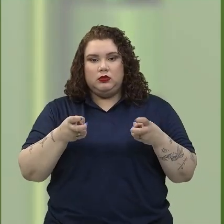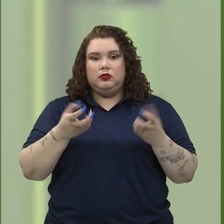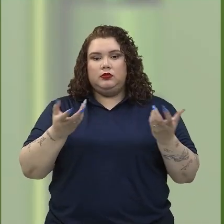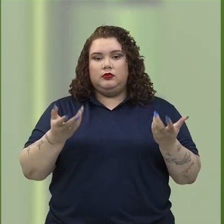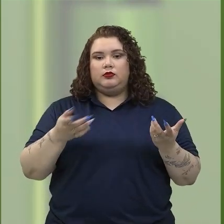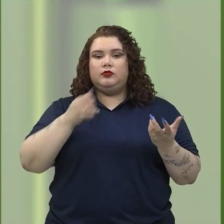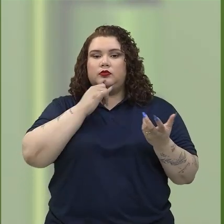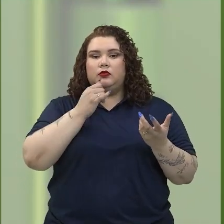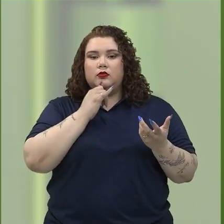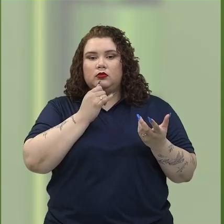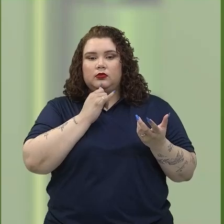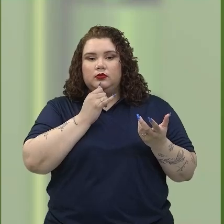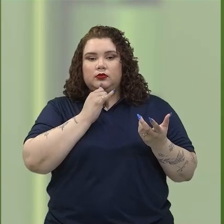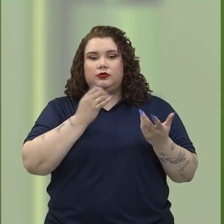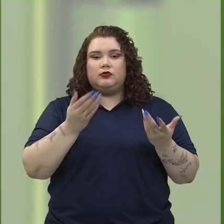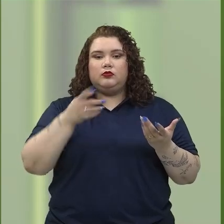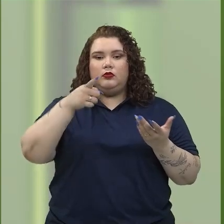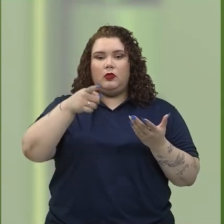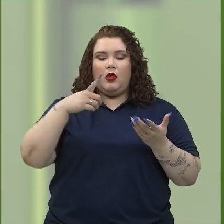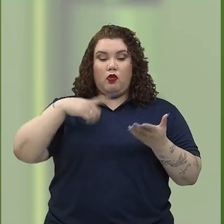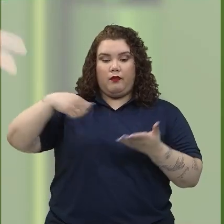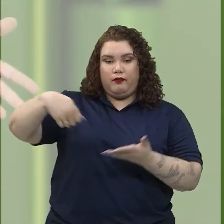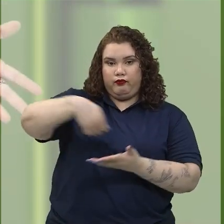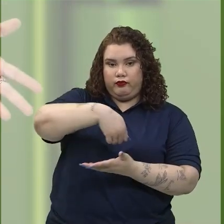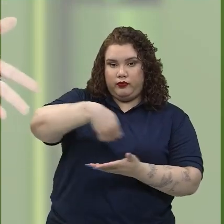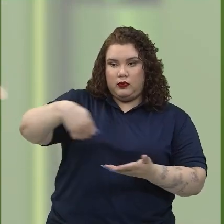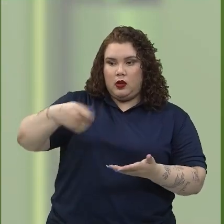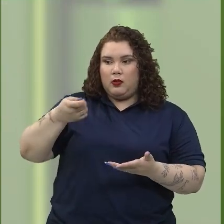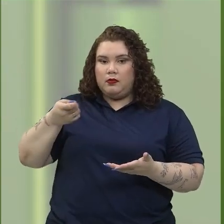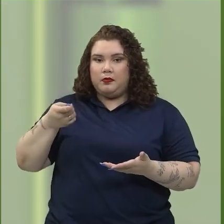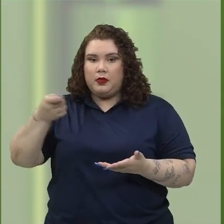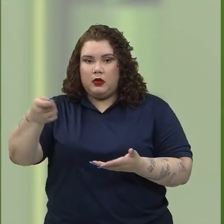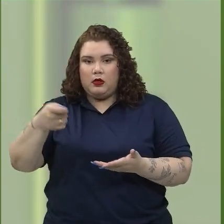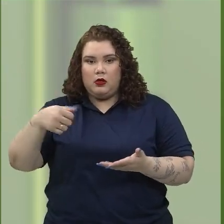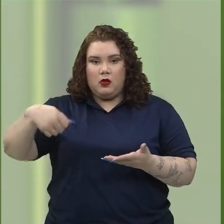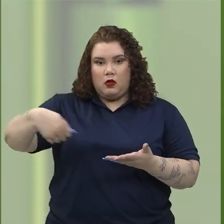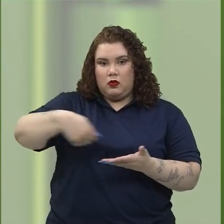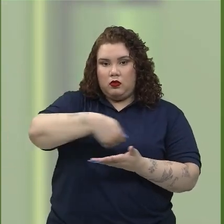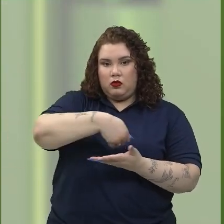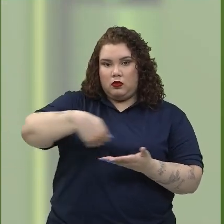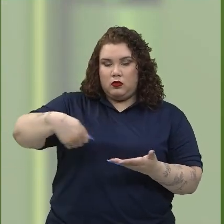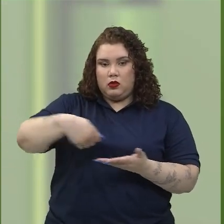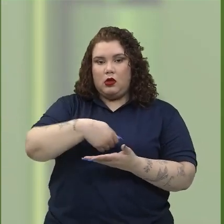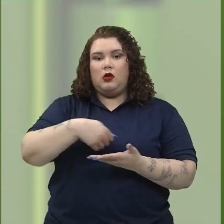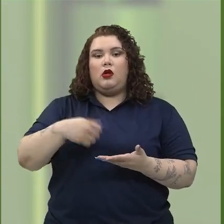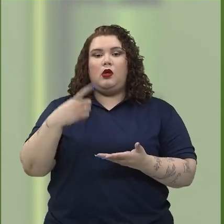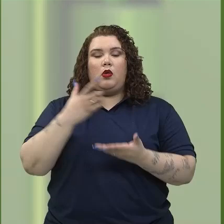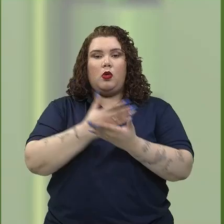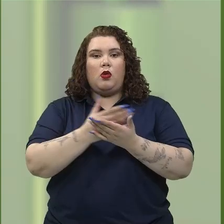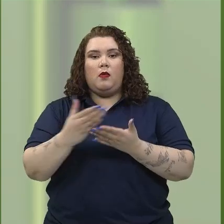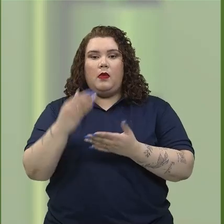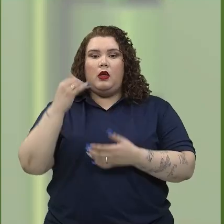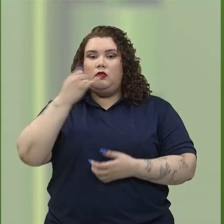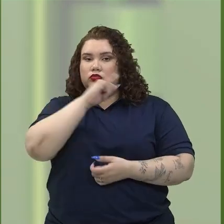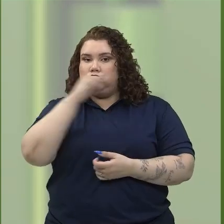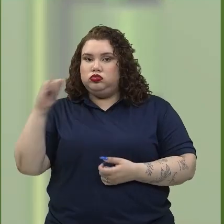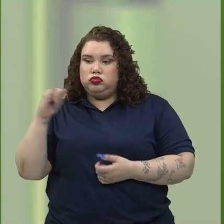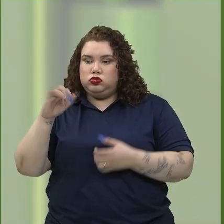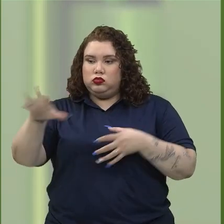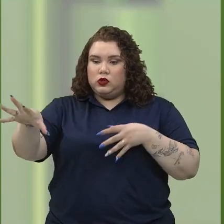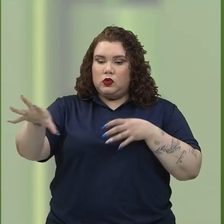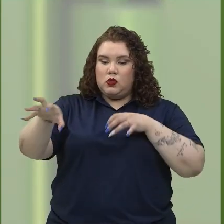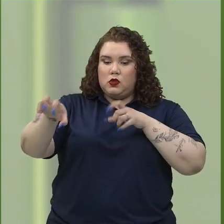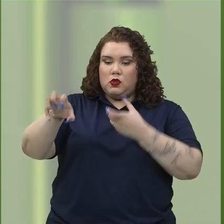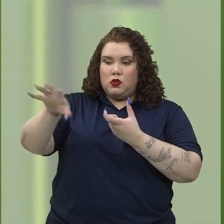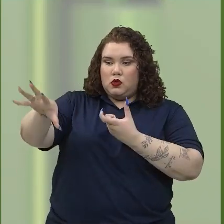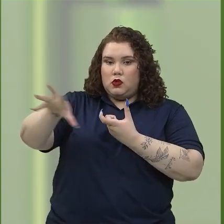ligar um ferro elétrico, o que é que o ferro é? Ferro, ele começa com a energia elétrica e irá transformar